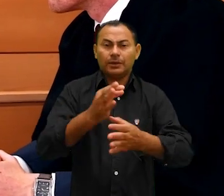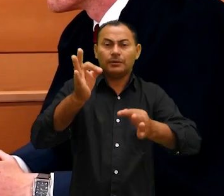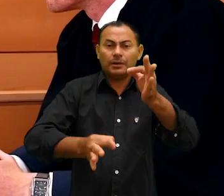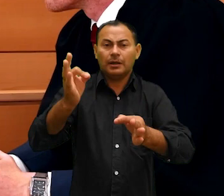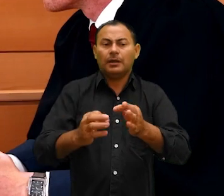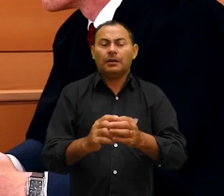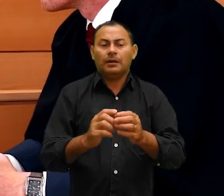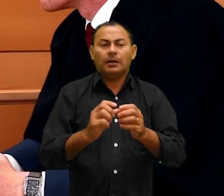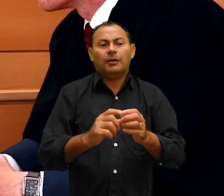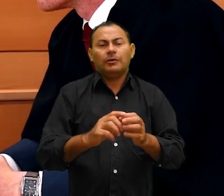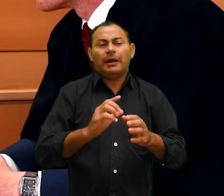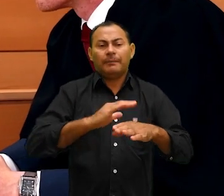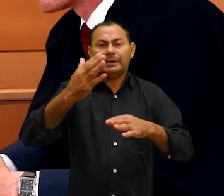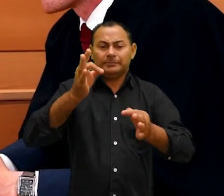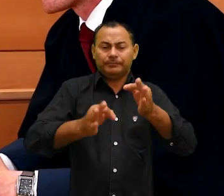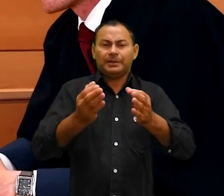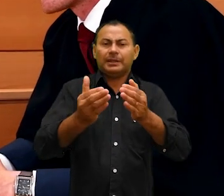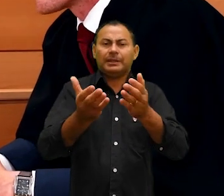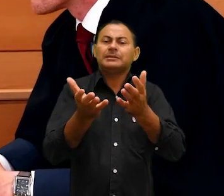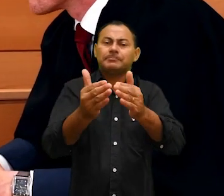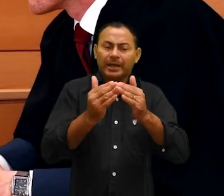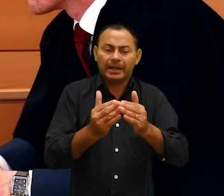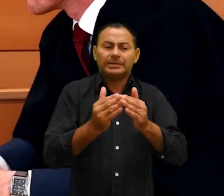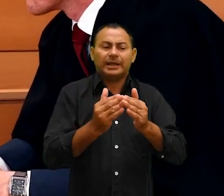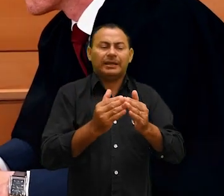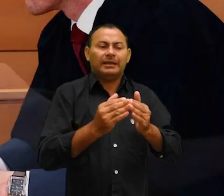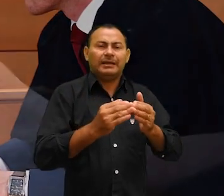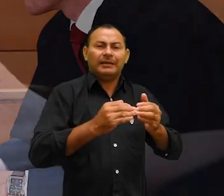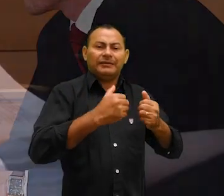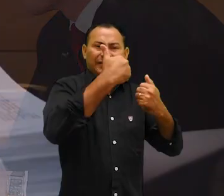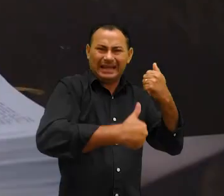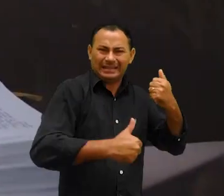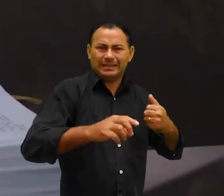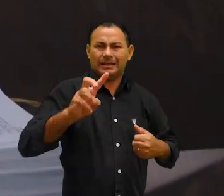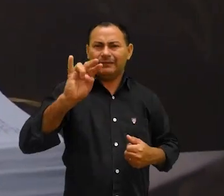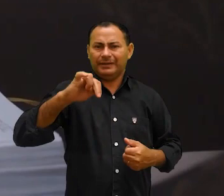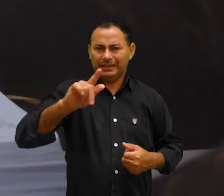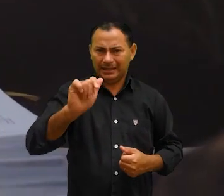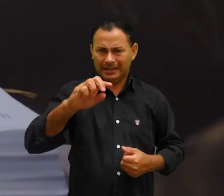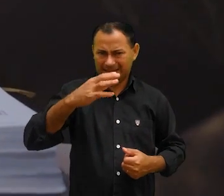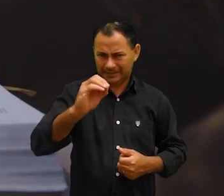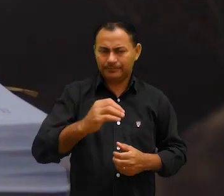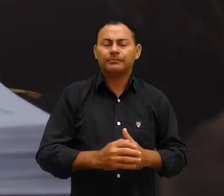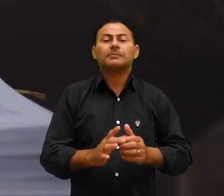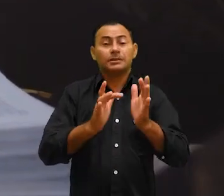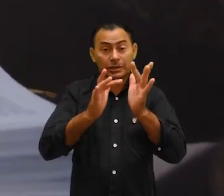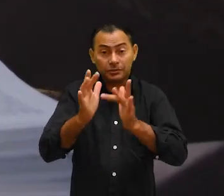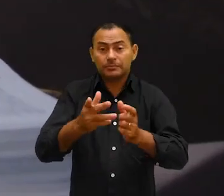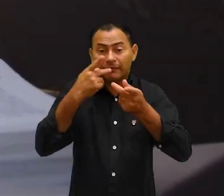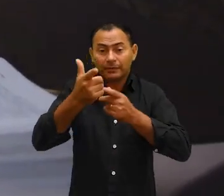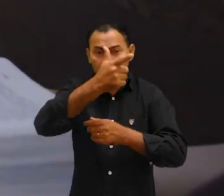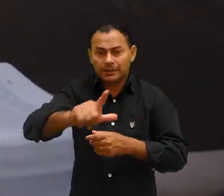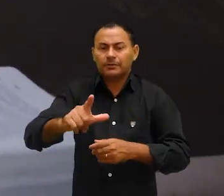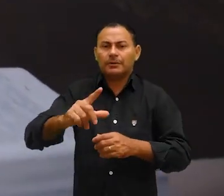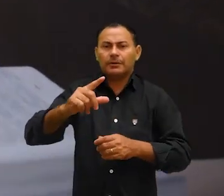processos judiciais vão além da justiça. Eles pedem vingança. Aqui, mais uma vez, Jesus estava falando sobre